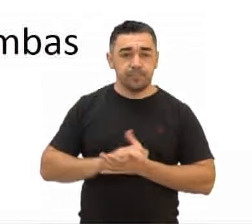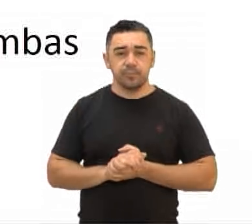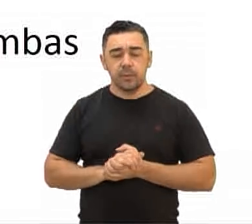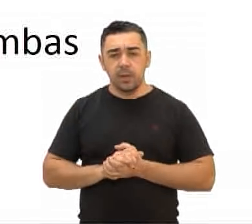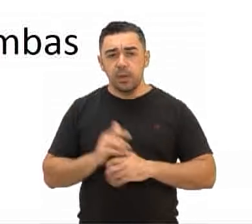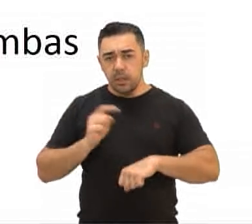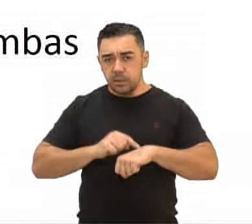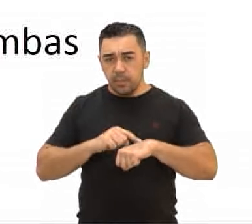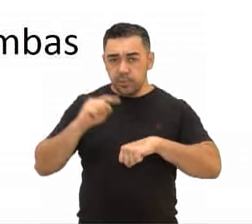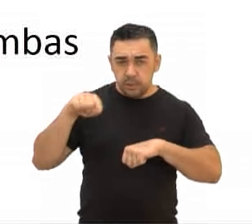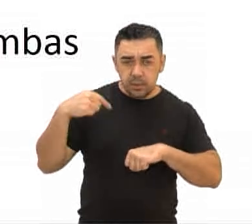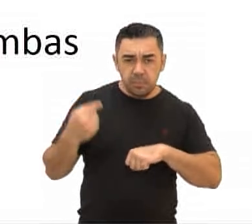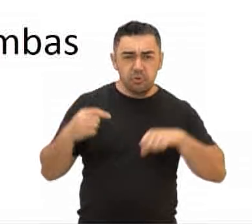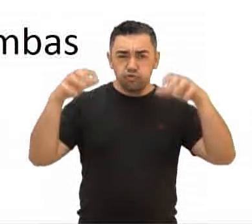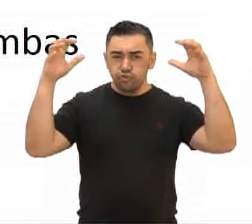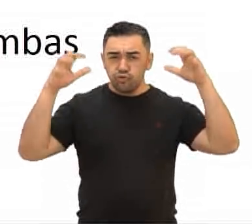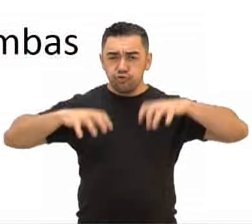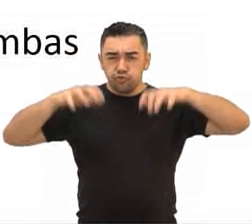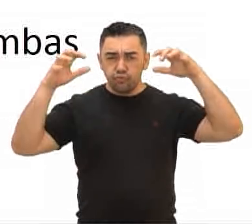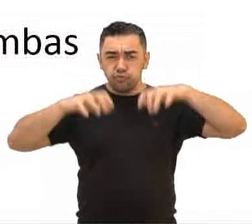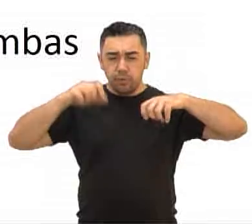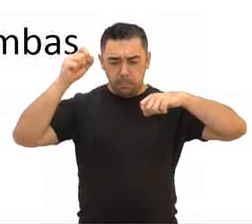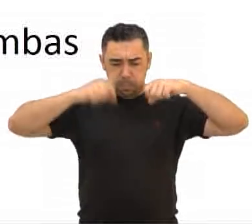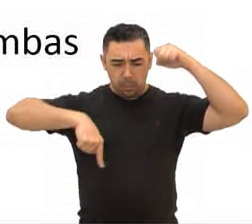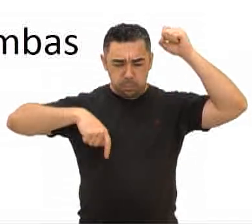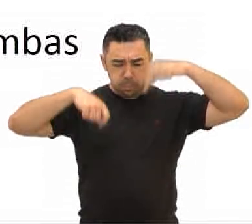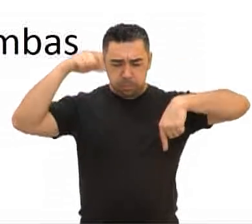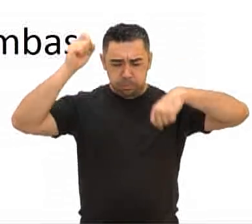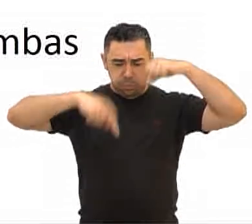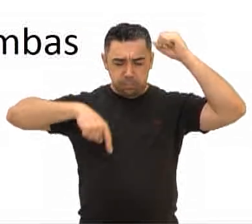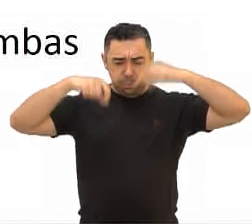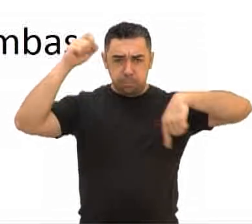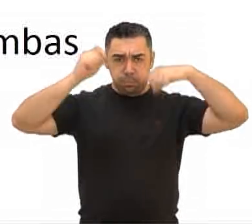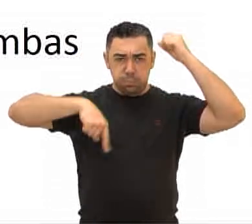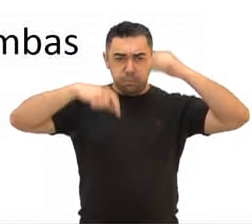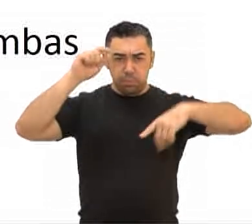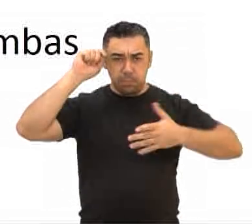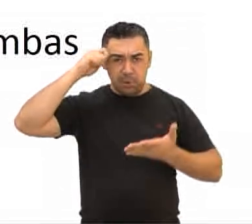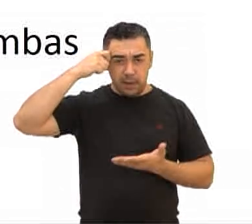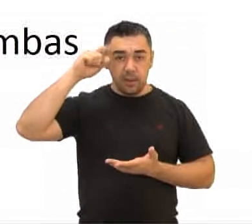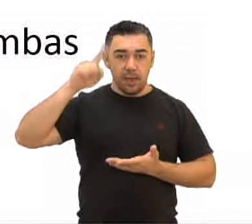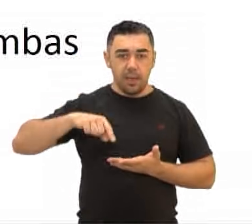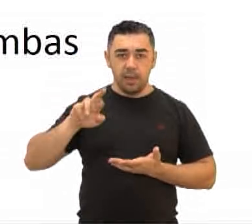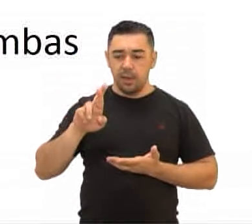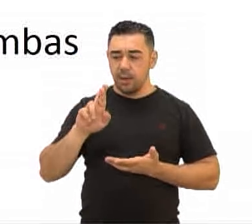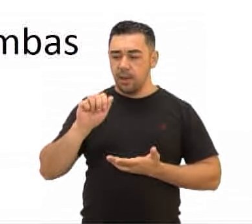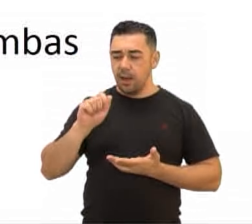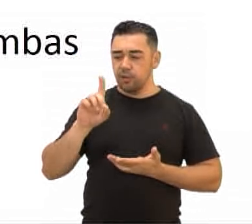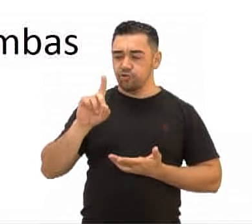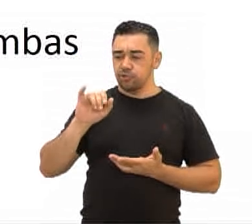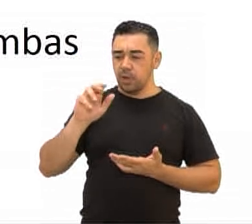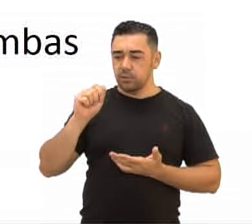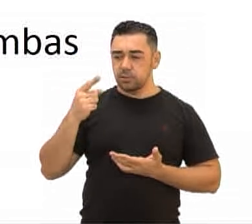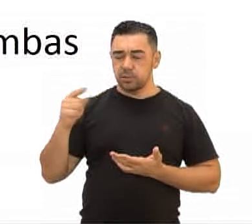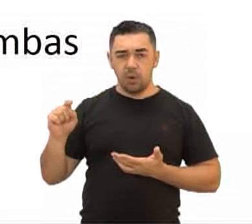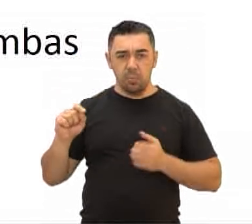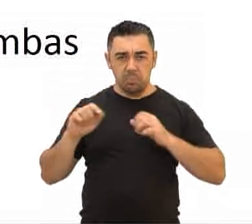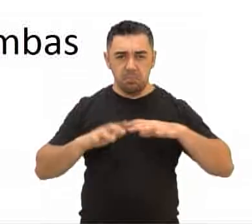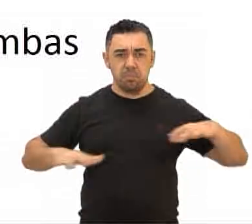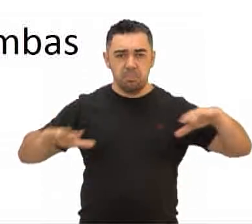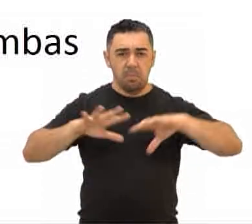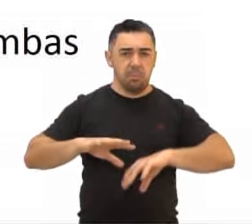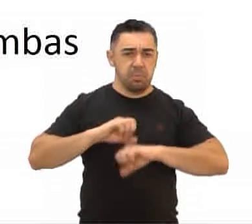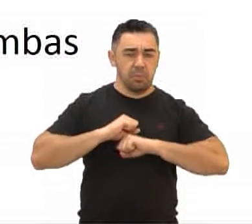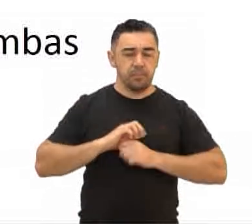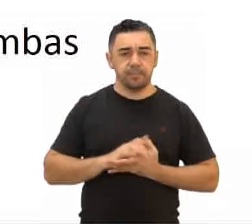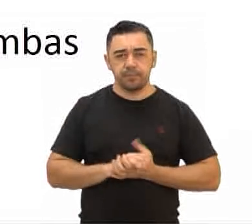depois, uma chuva estranha, com gotas grandes e negras. Radiação por todo lado. Quais